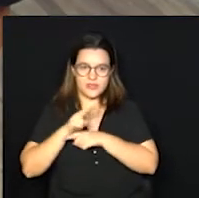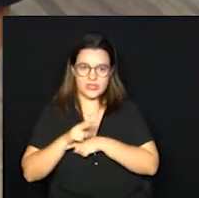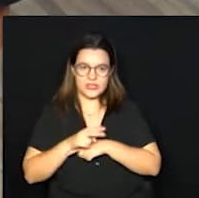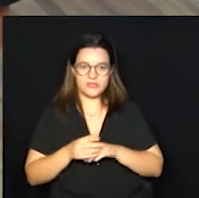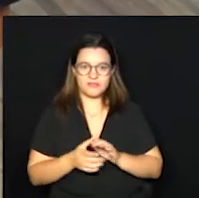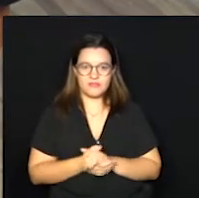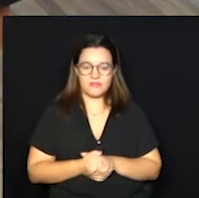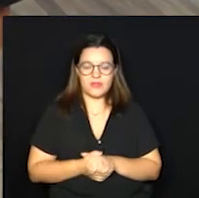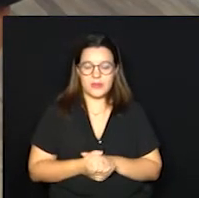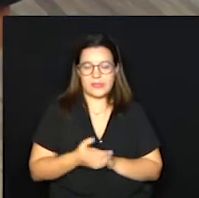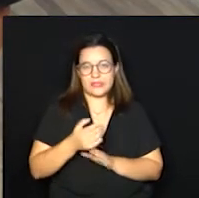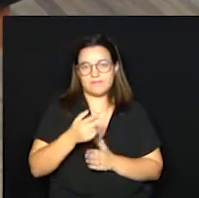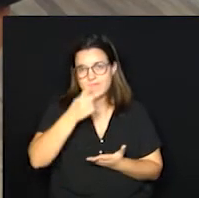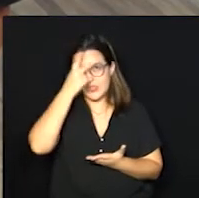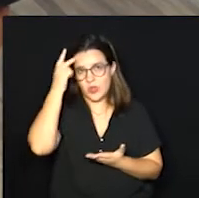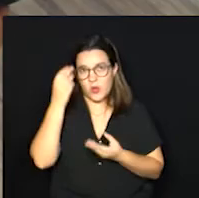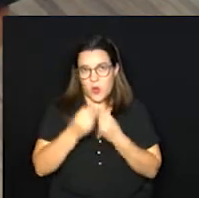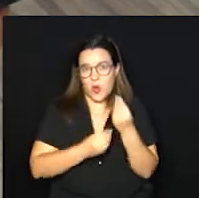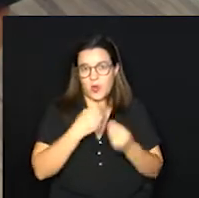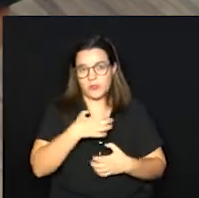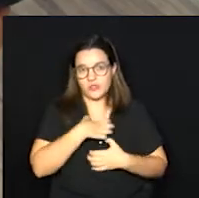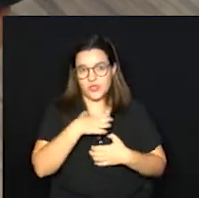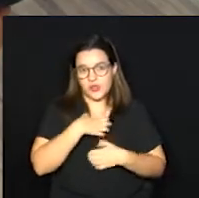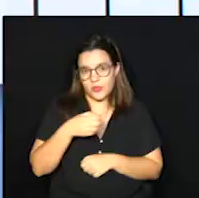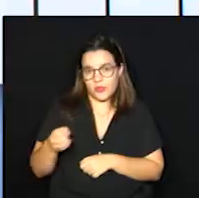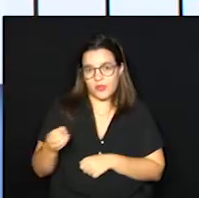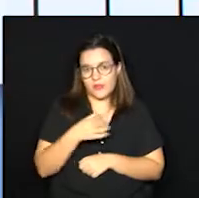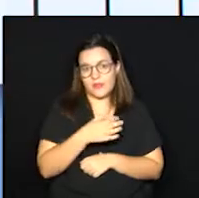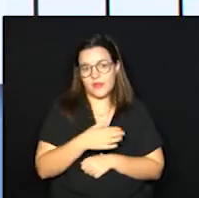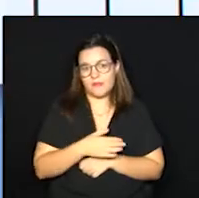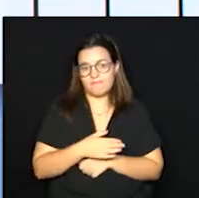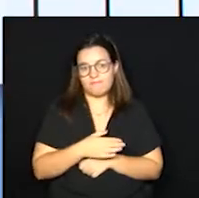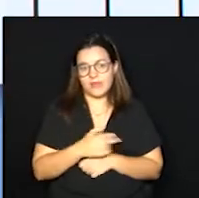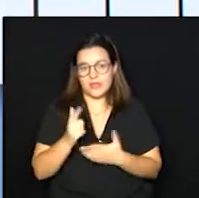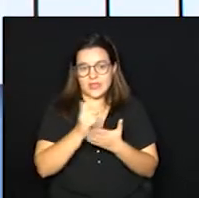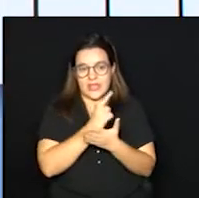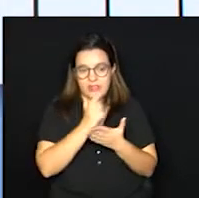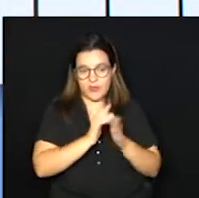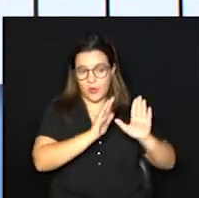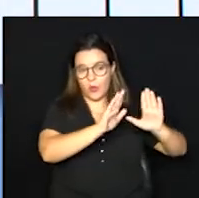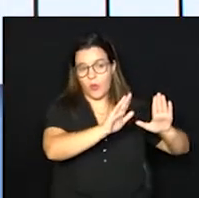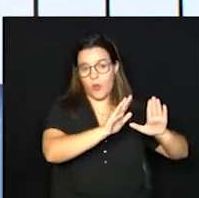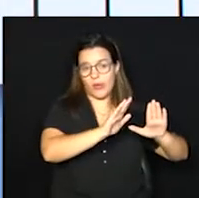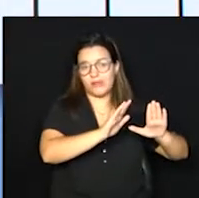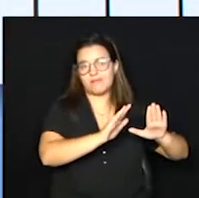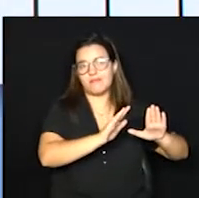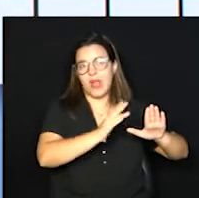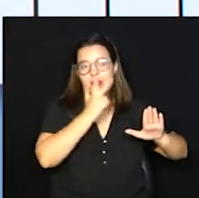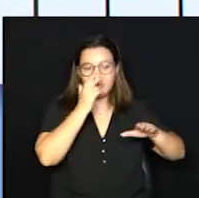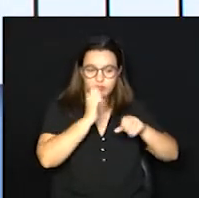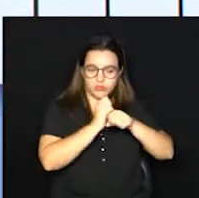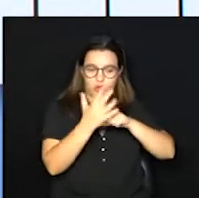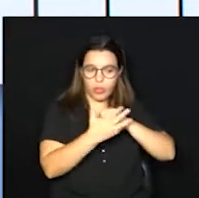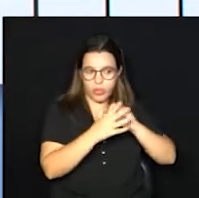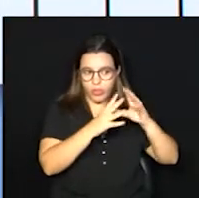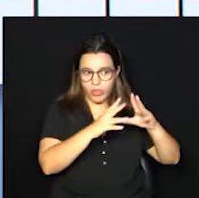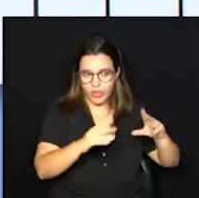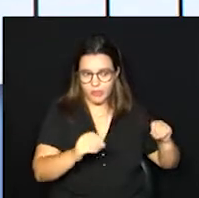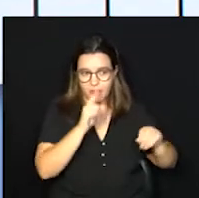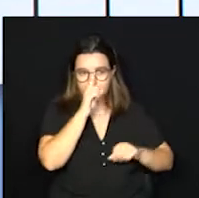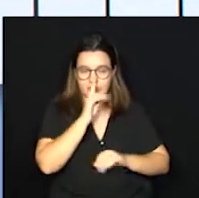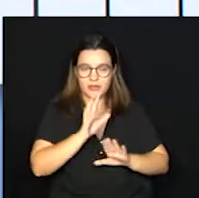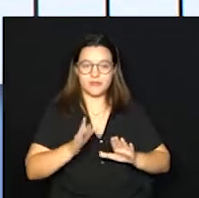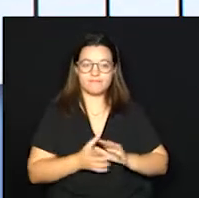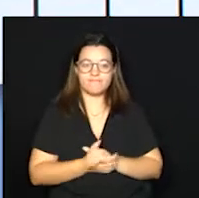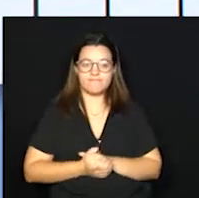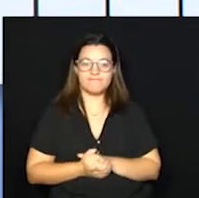novo, ninguém entende ainda e tudo está sendo estudado, esses livros passarão por quarentena. E aí depois também